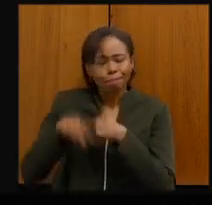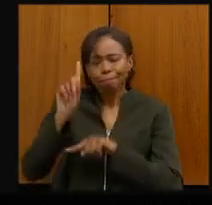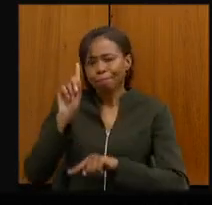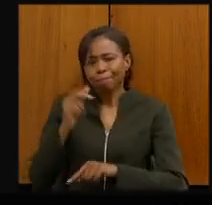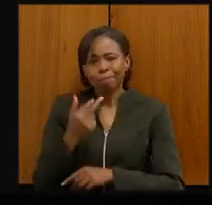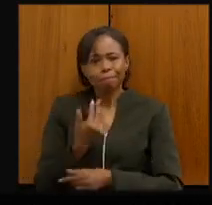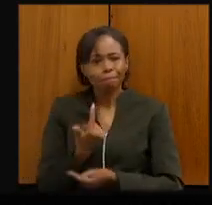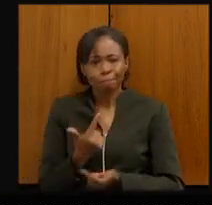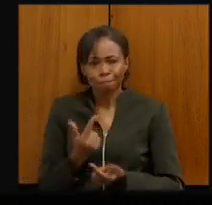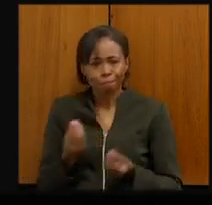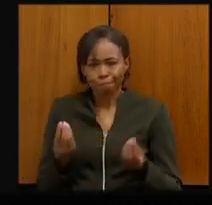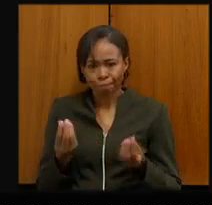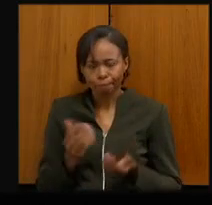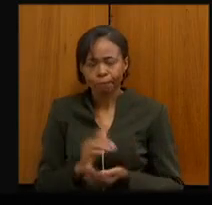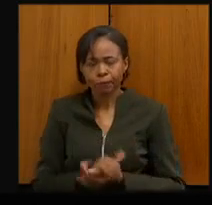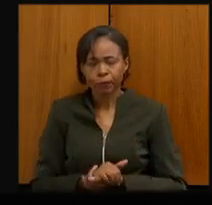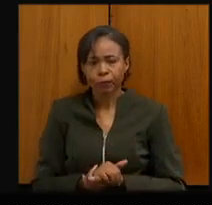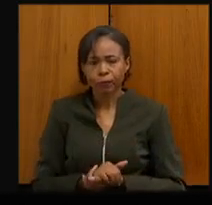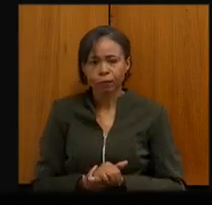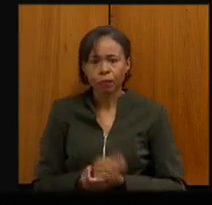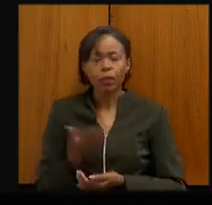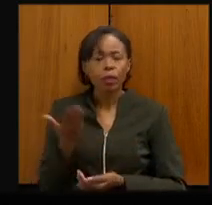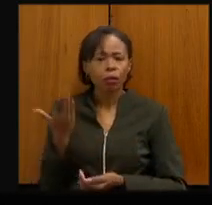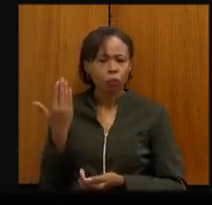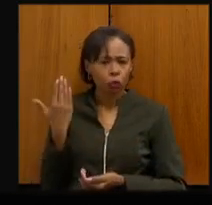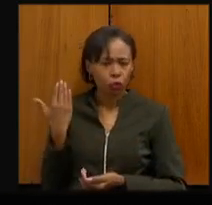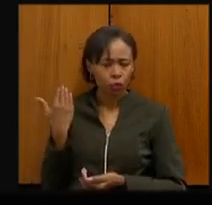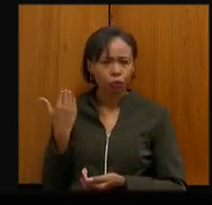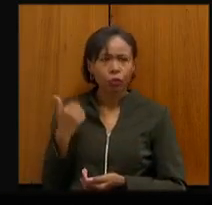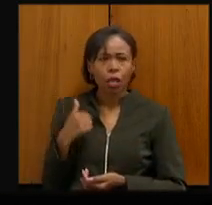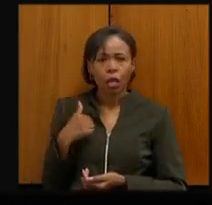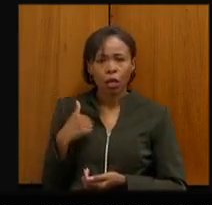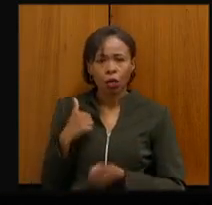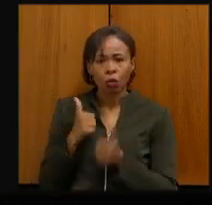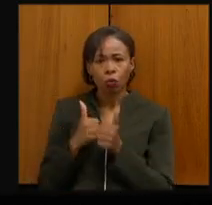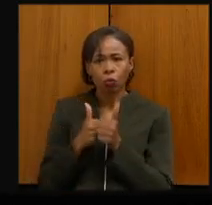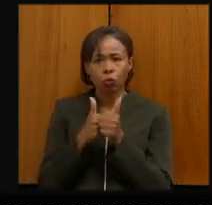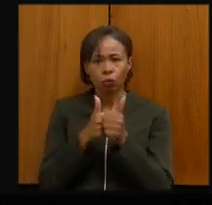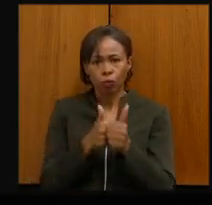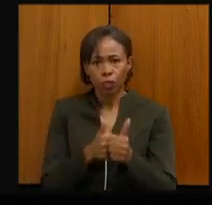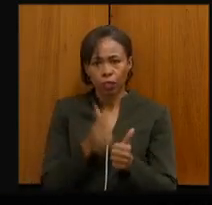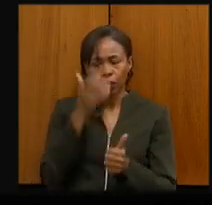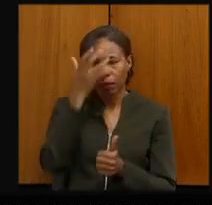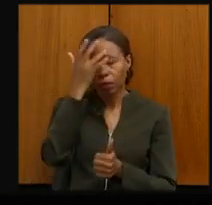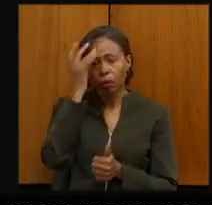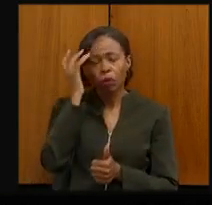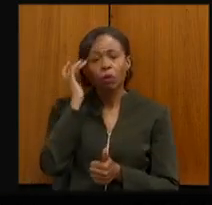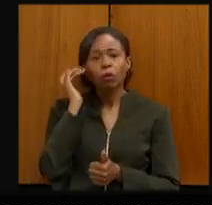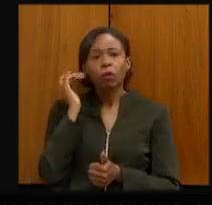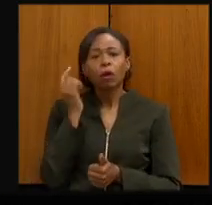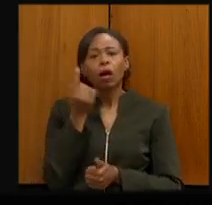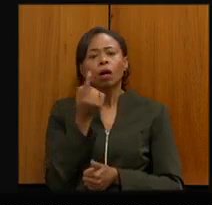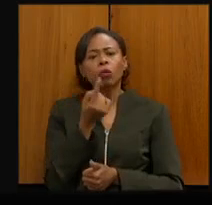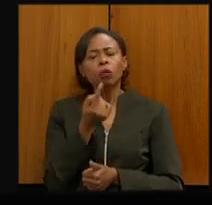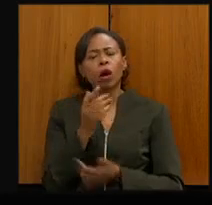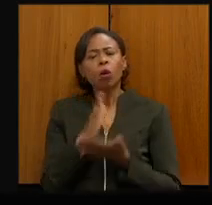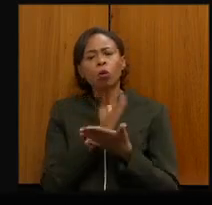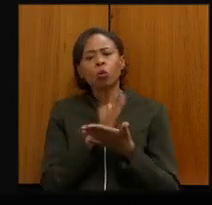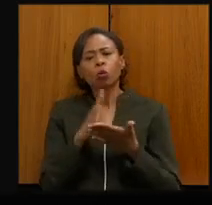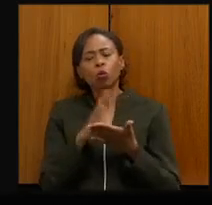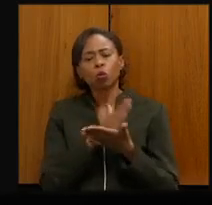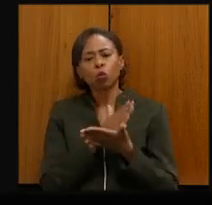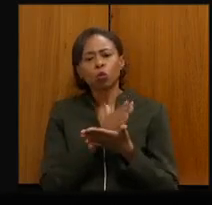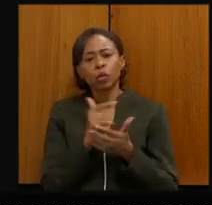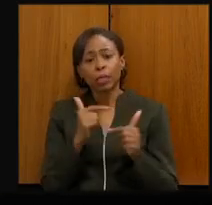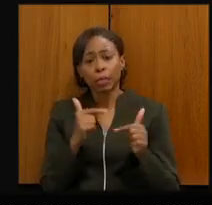nos últimos tempos eu eu acompanhei aqui algumas as últimas em algumas atividades